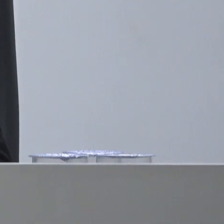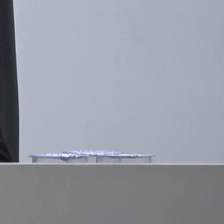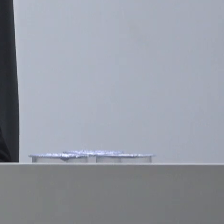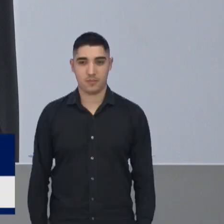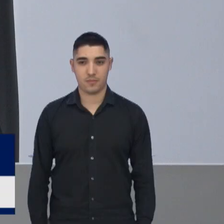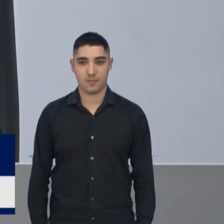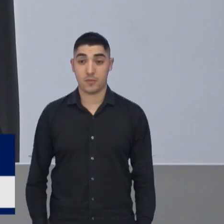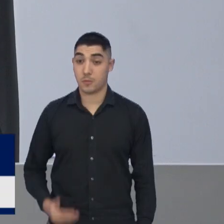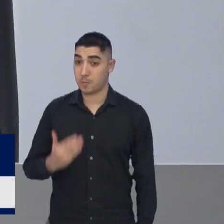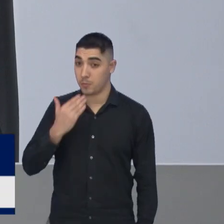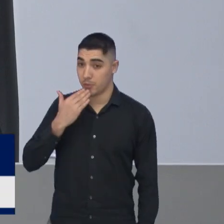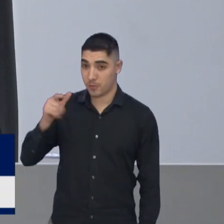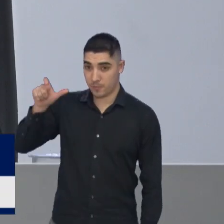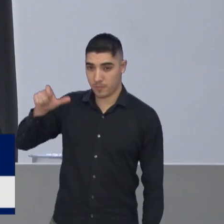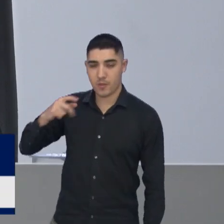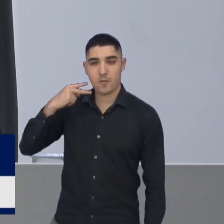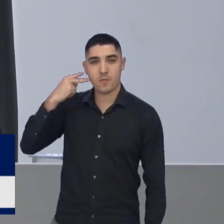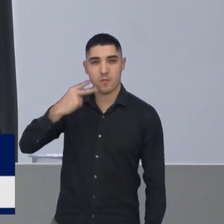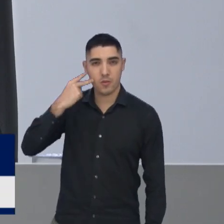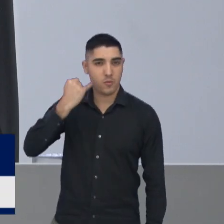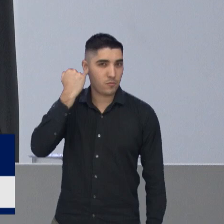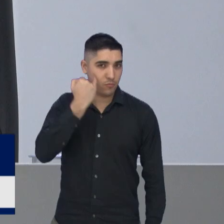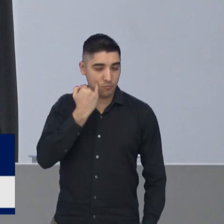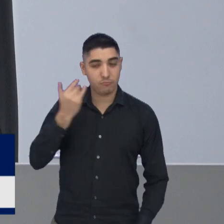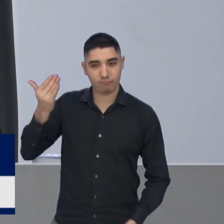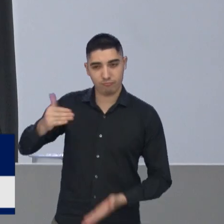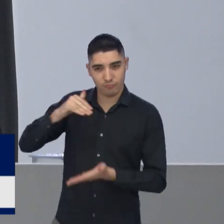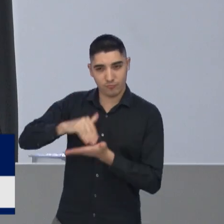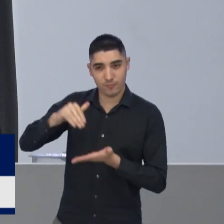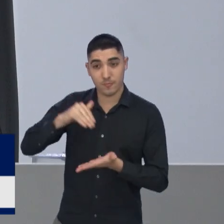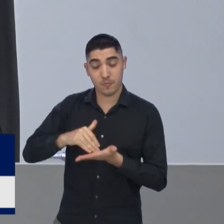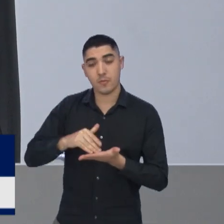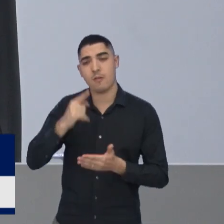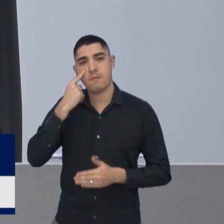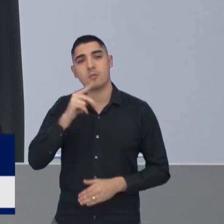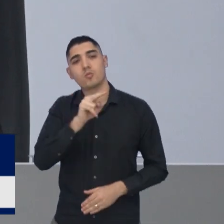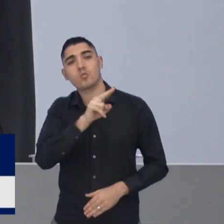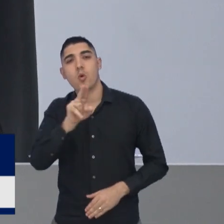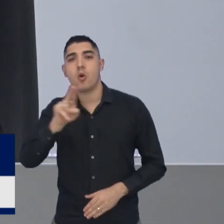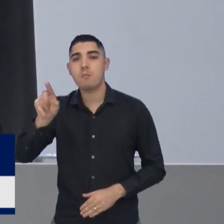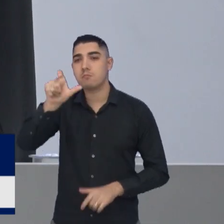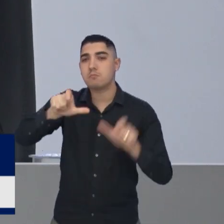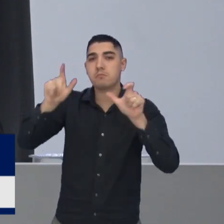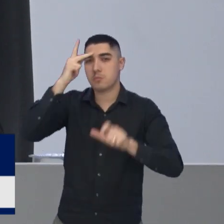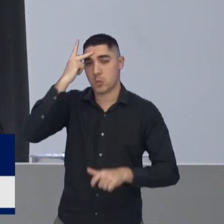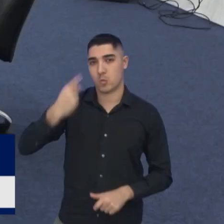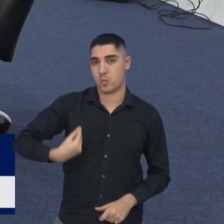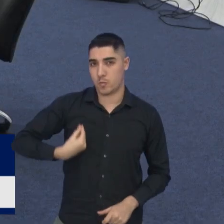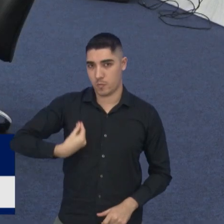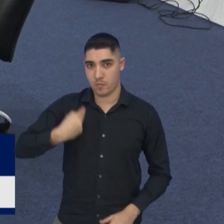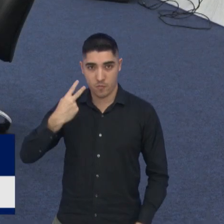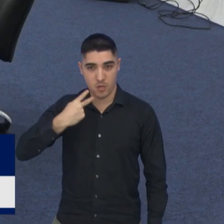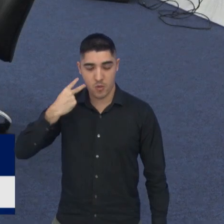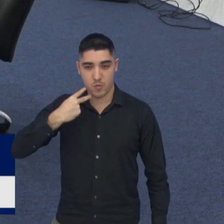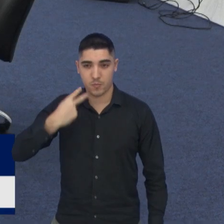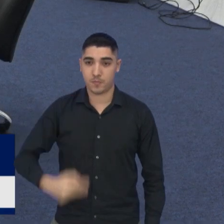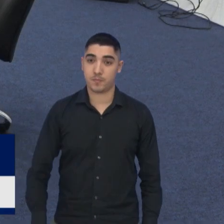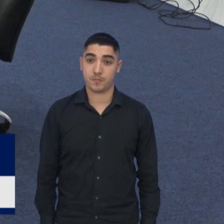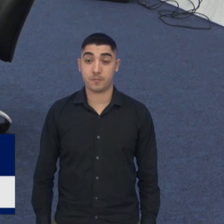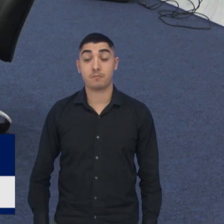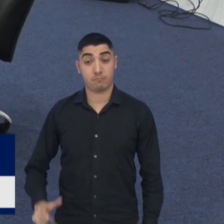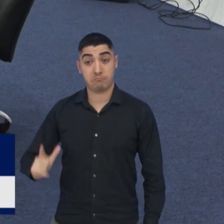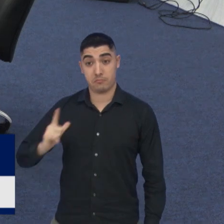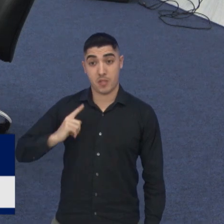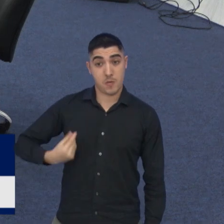Convoco o seu secretário, o vereador Zé Luiz Nunes, para que faça verificação de presença. Estão